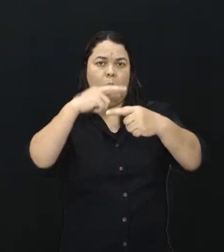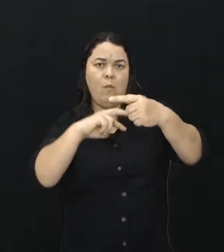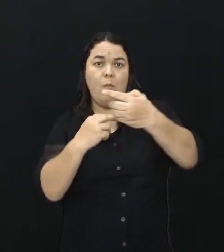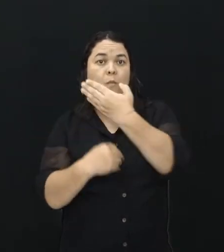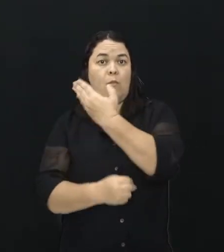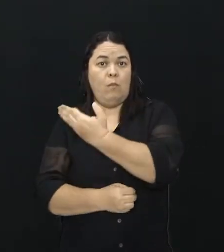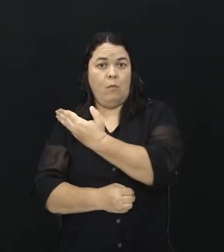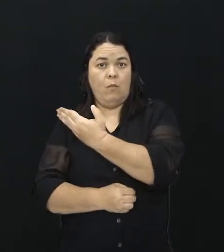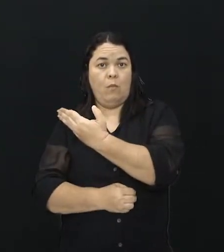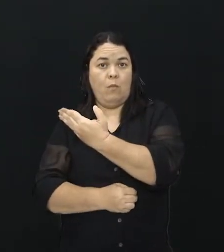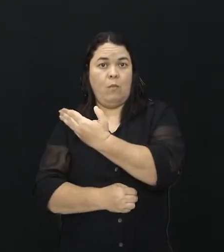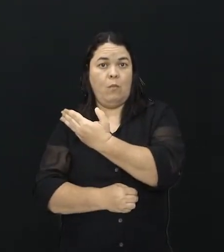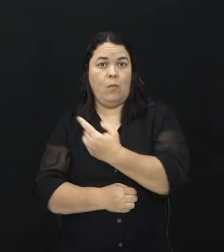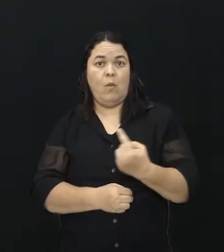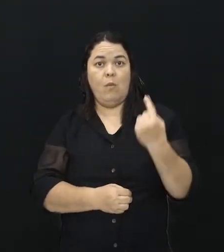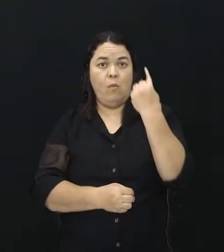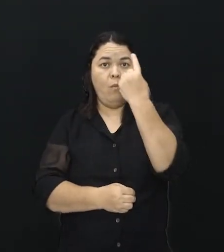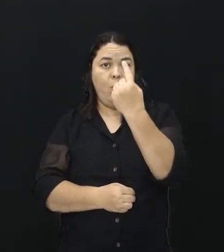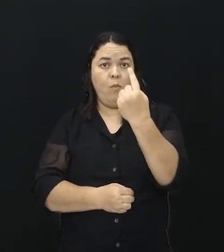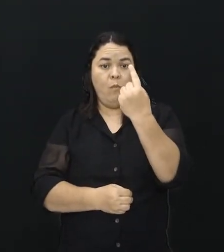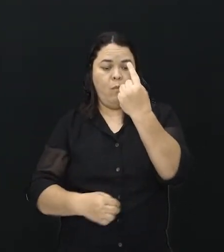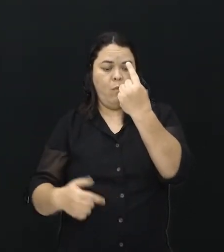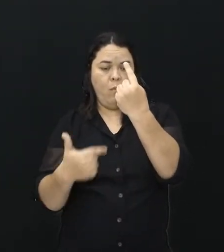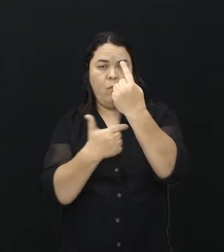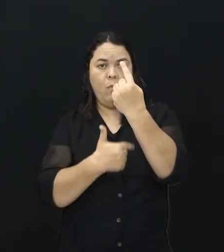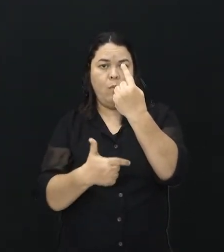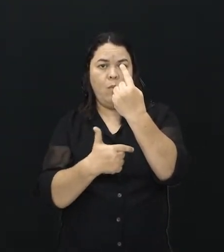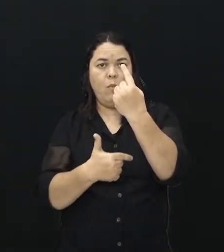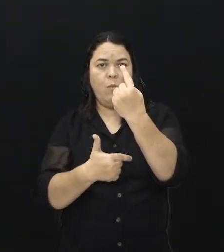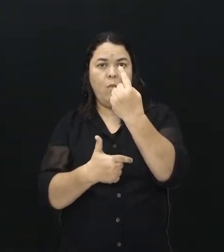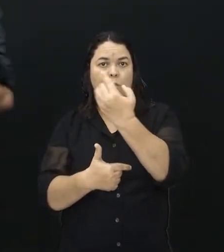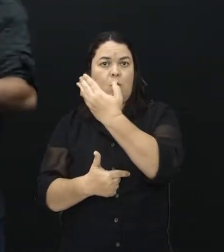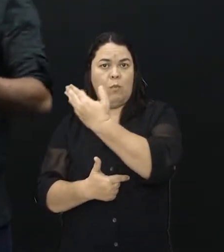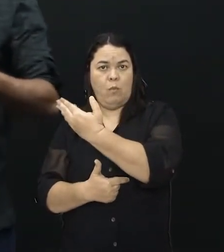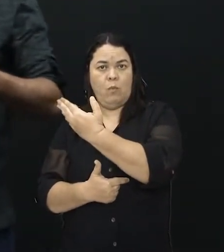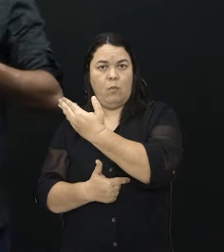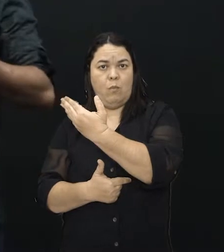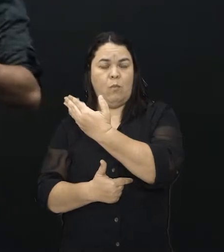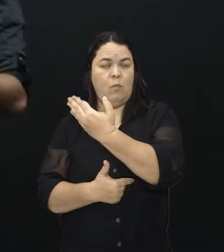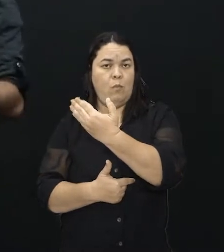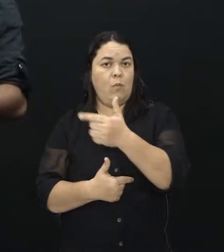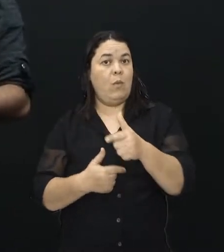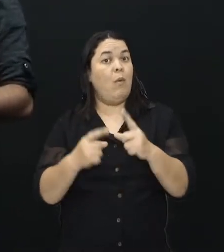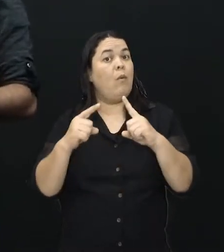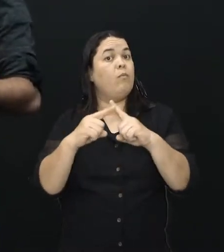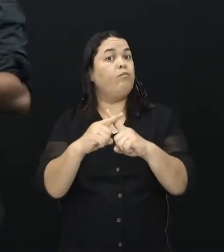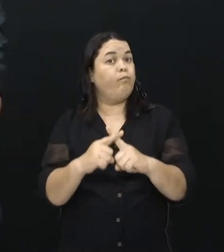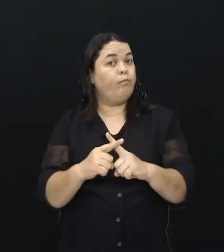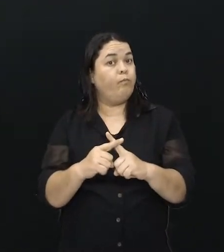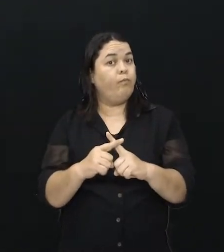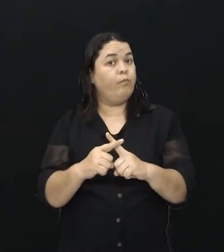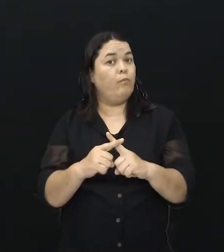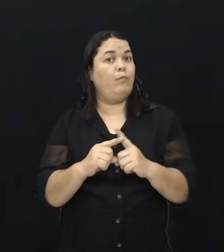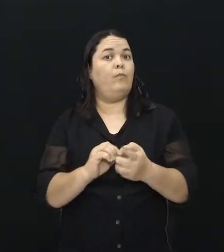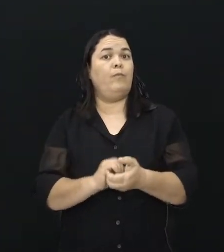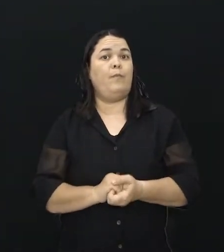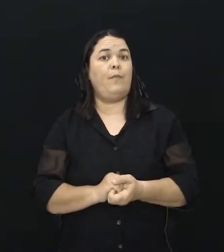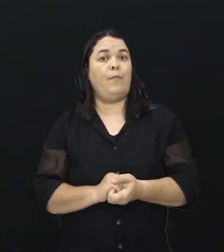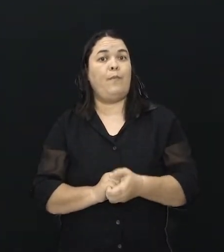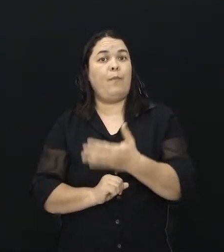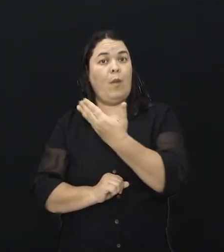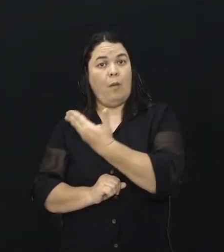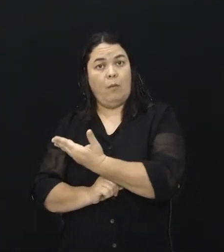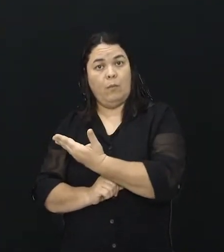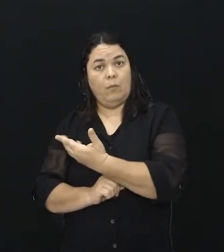1 sobre 2. E esse valor eu vou colocar em multiplicação com o que eu já tinha anteriormente. A mesma coisa